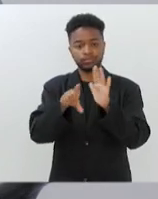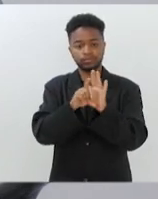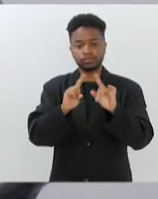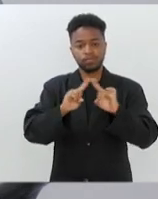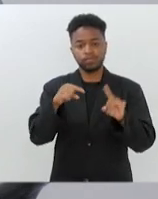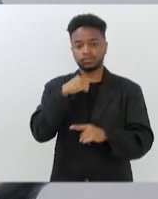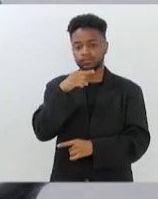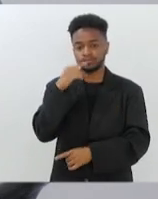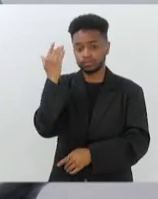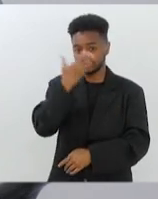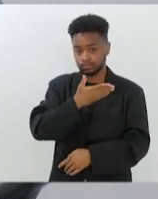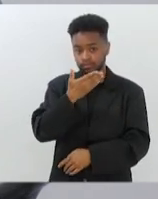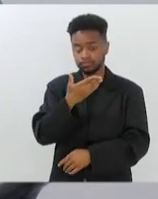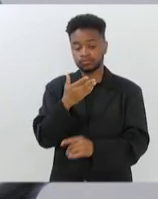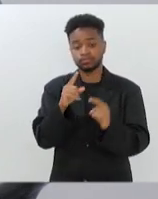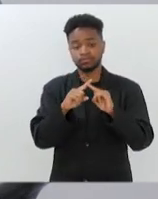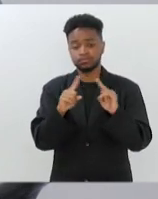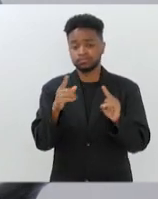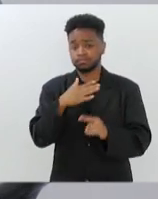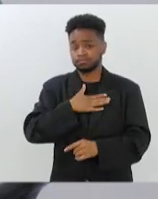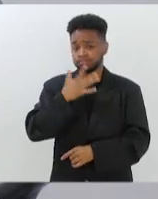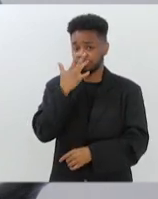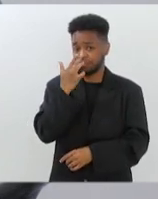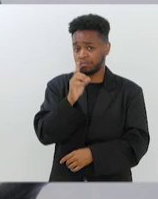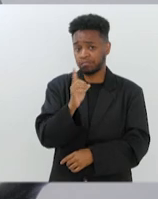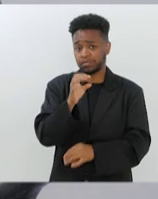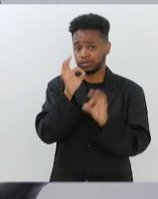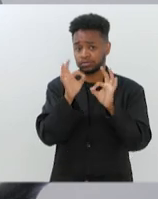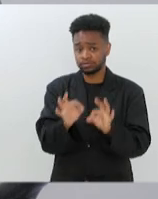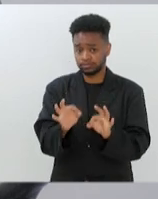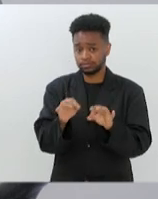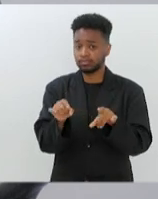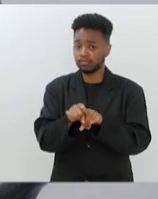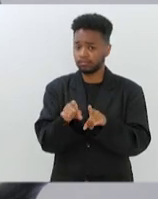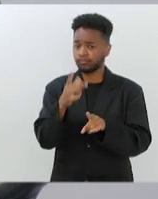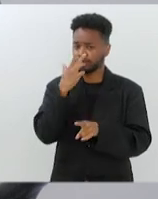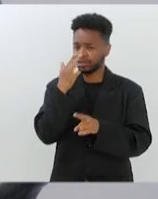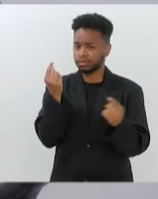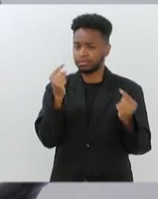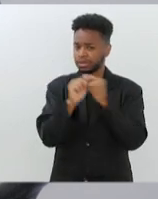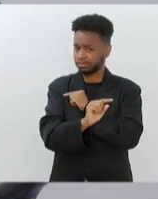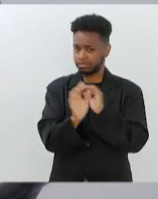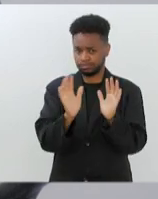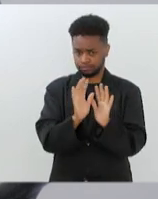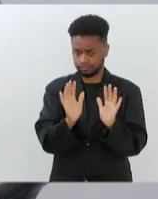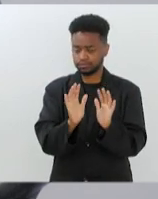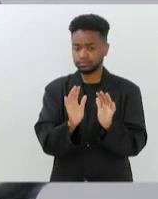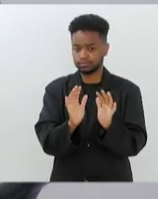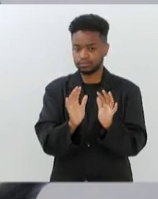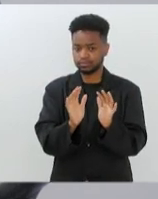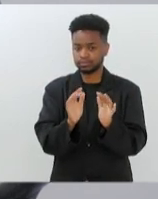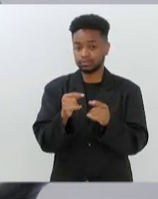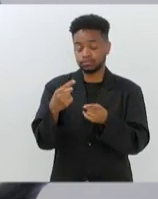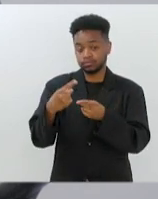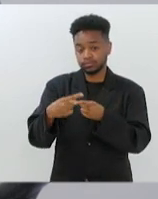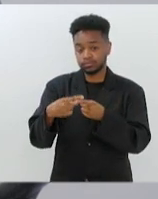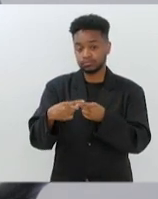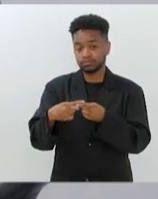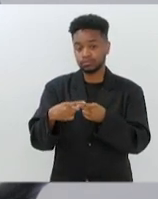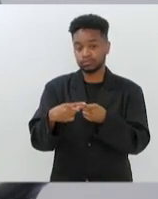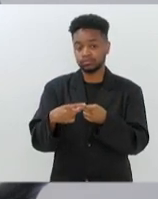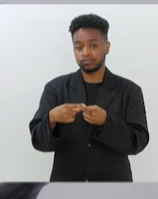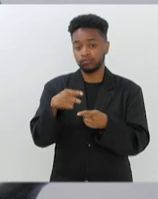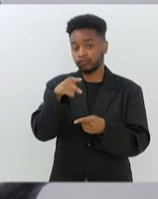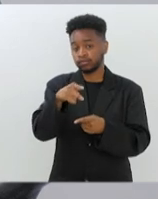isso agora não me parece lógico também e me parece bastante contraditório que o senhor eh não tenha